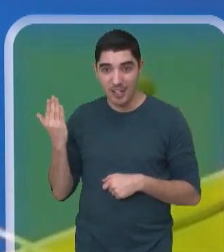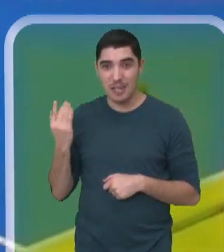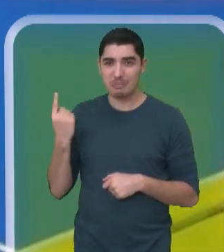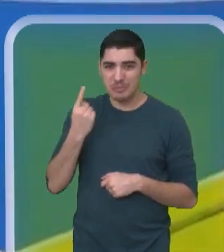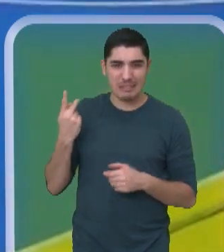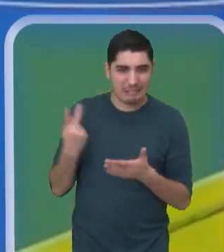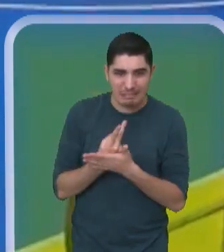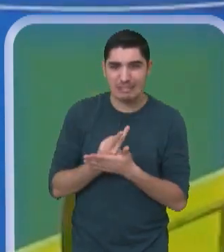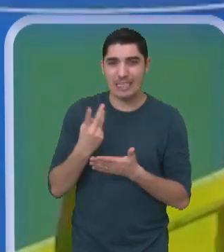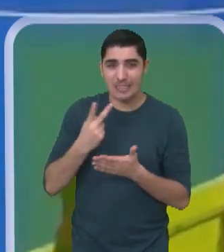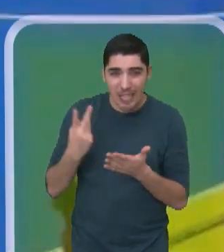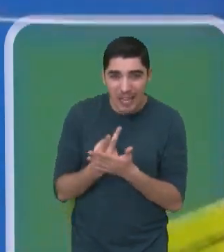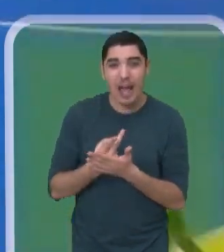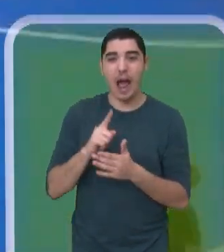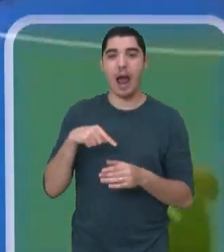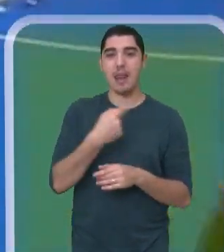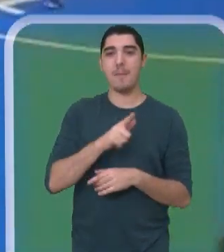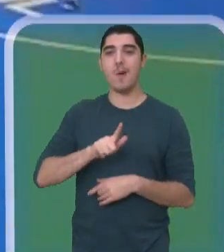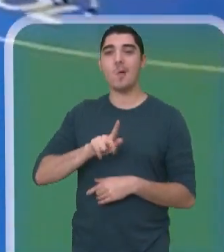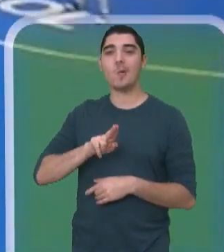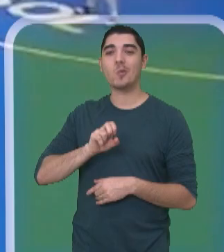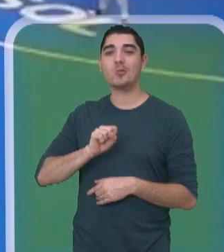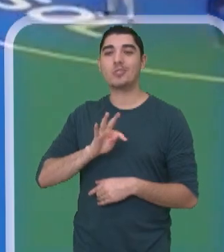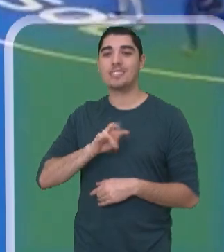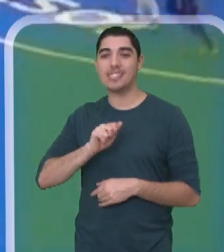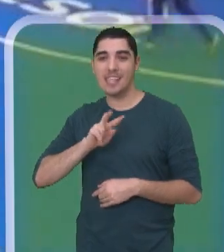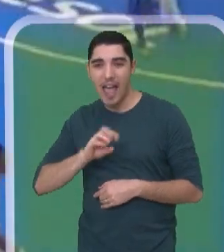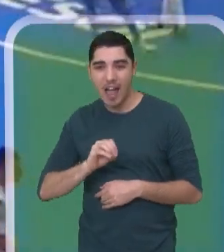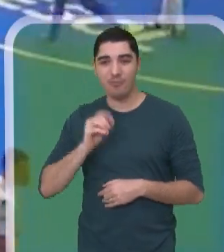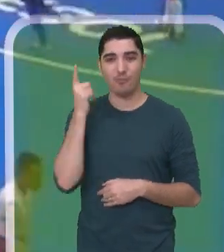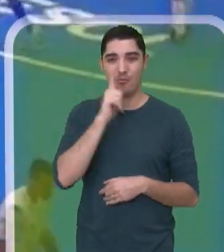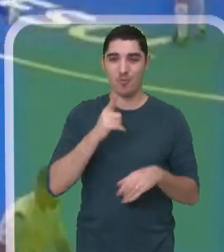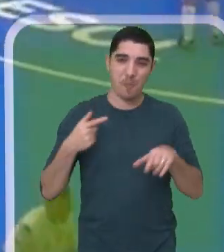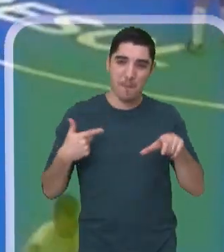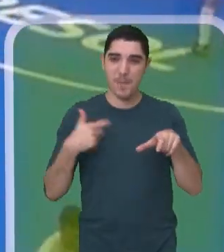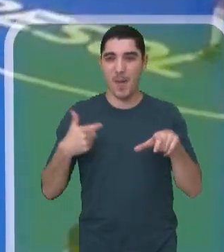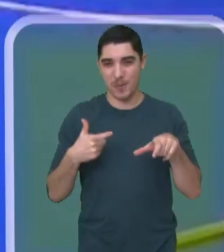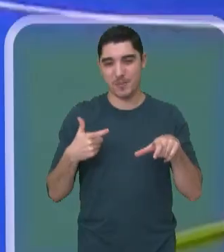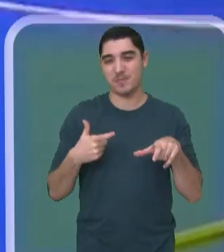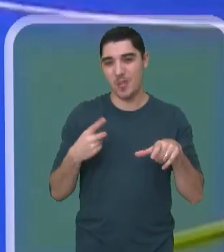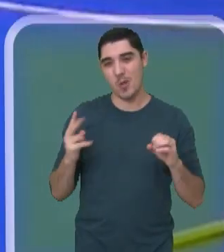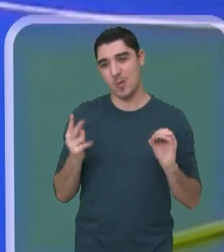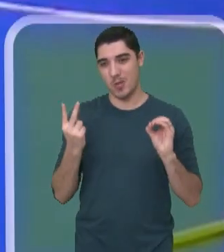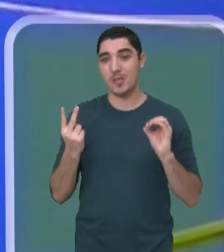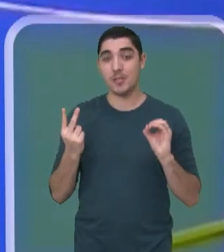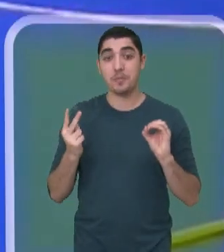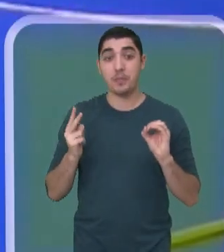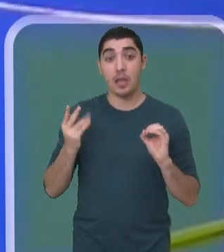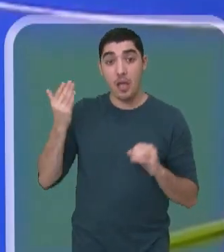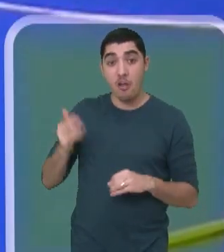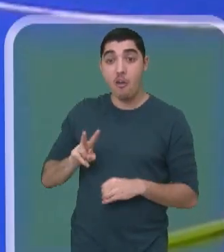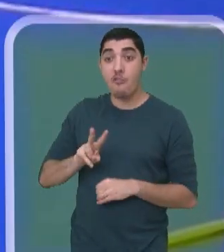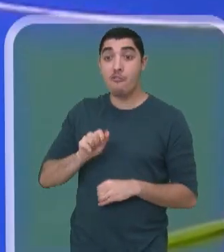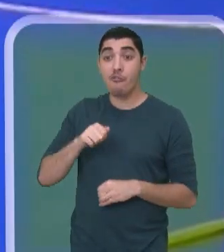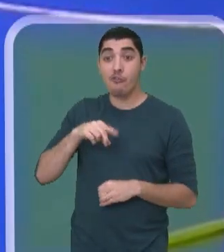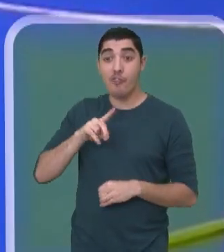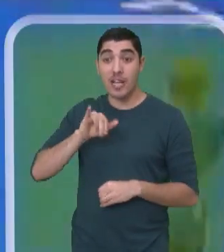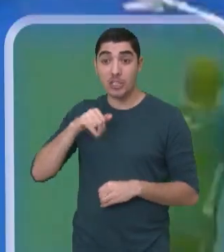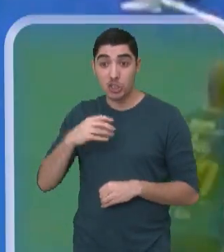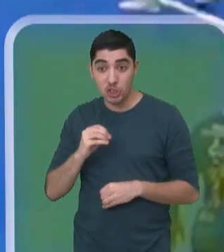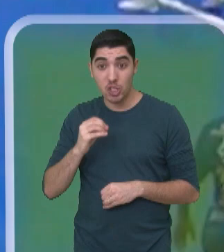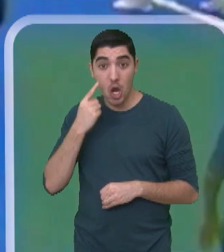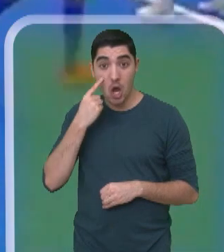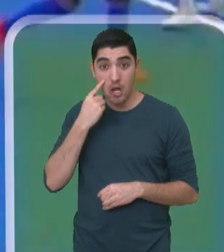segunda, explodiu na marcação. Mas o Gustavo foi lá e botou para fundo da rede. 2-0, São José. O próprio Vandinho vai fazer o terceiro. Ó. Olha lá,